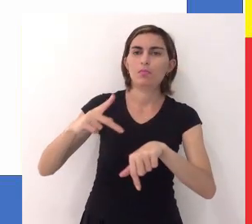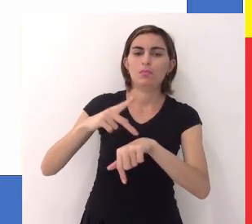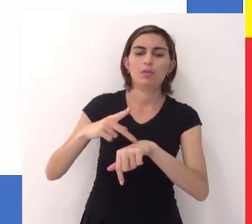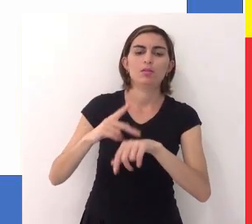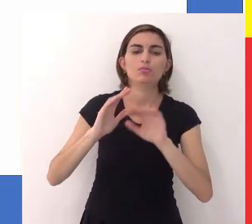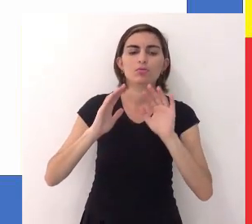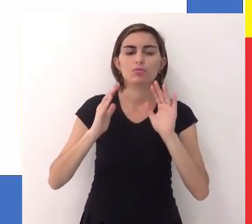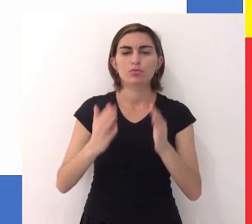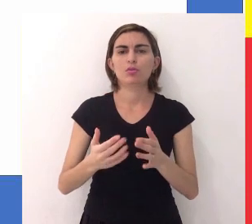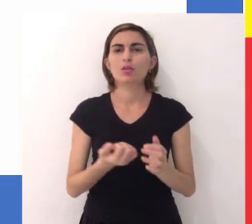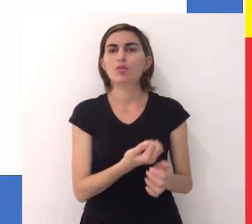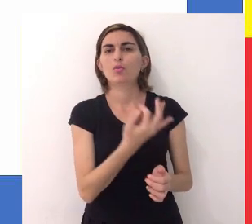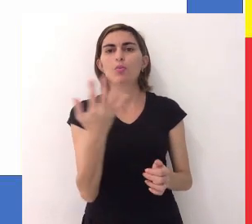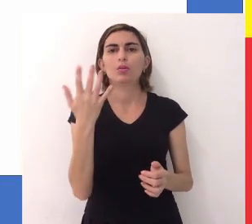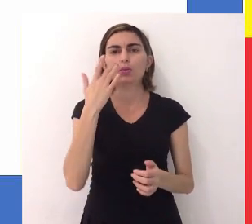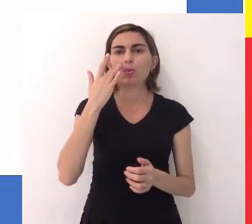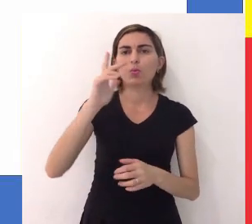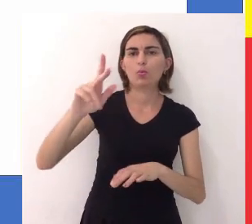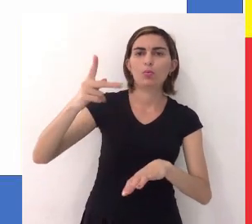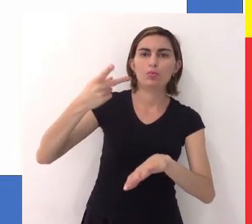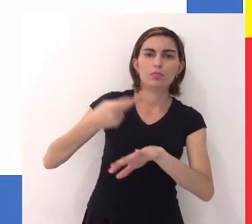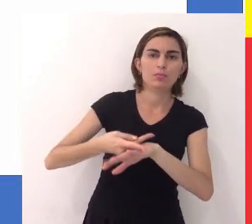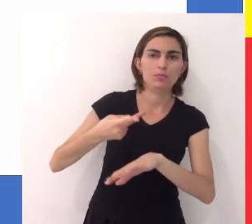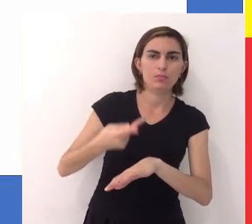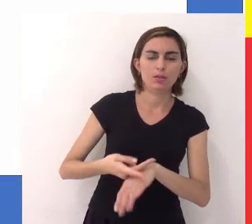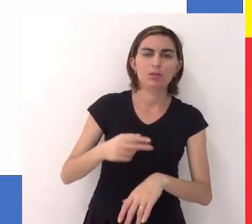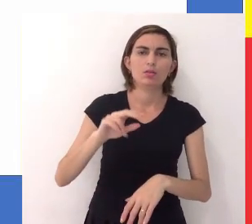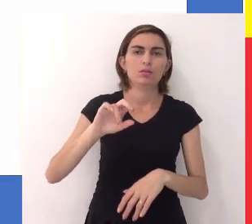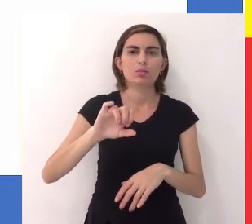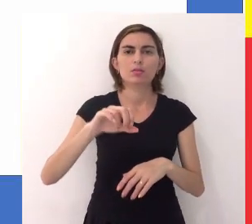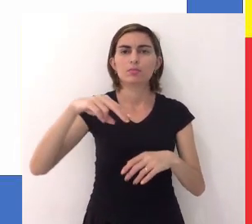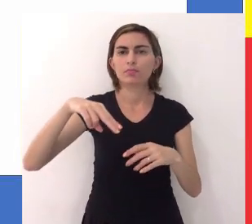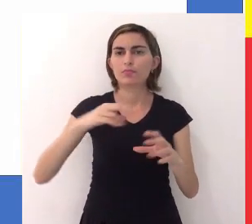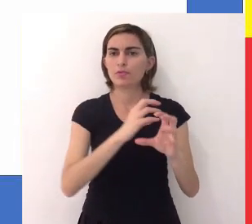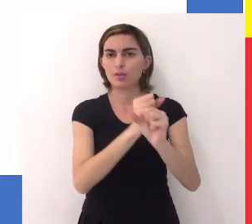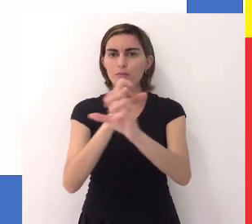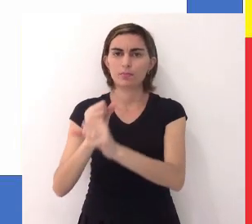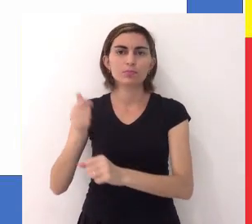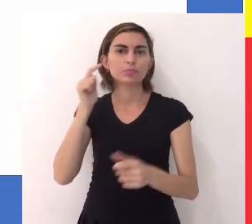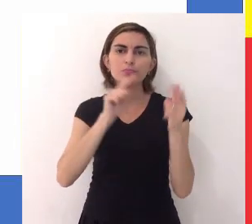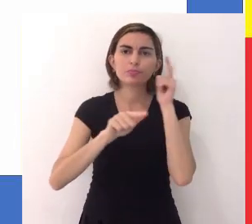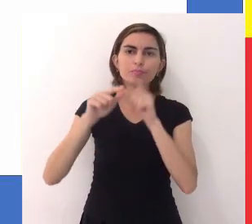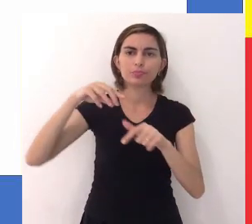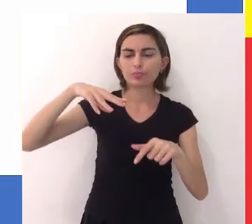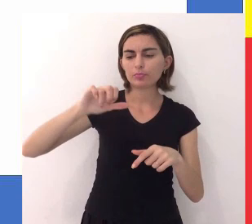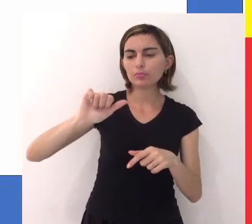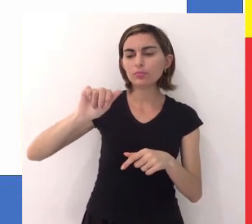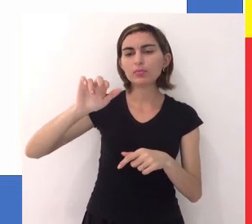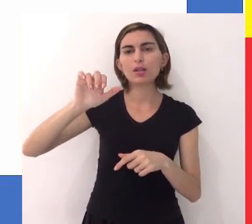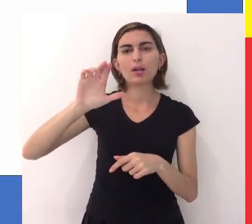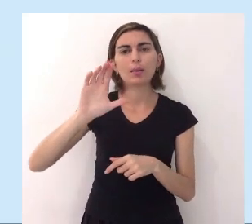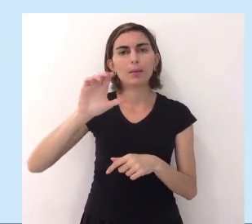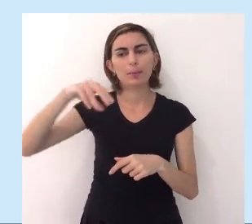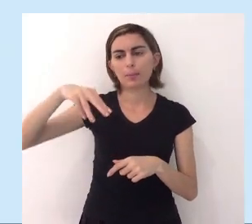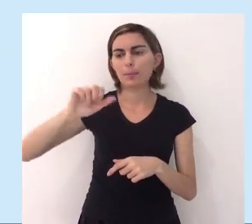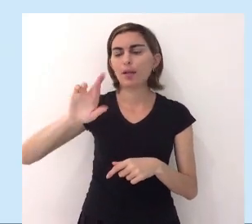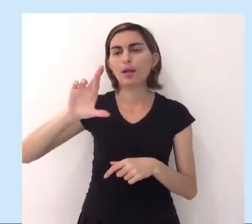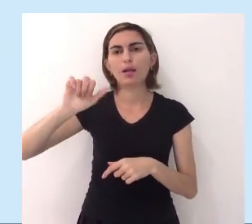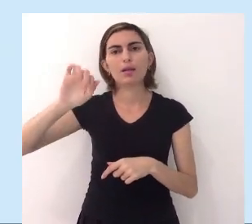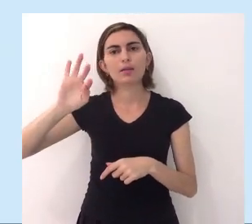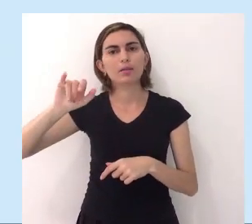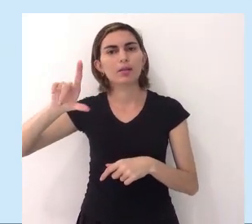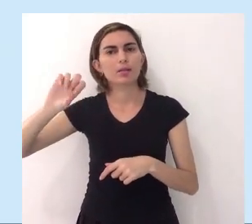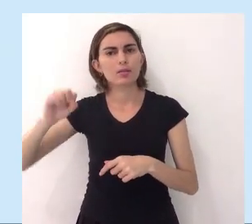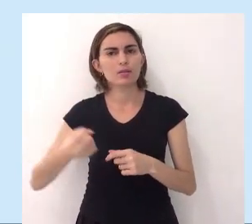é determinada pela quantidade de ouro e prata que essa nação conseguir acumular. Então, o mercantilismo é o acúmulo